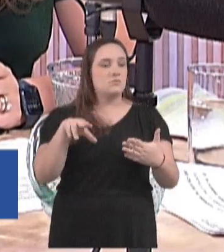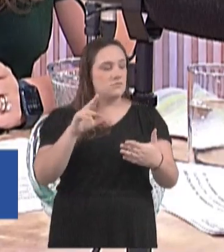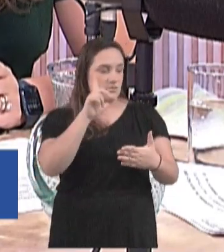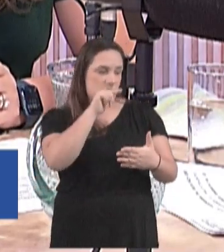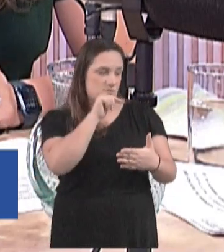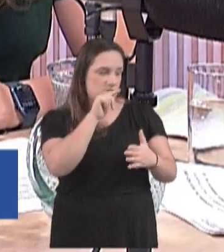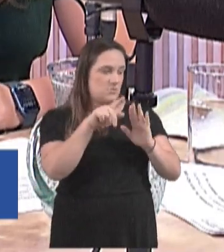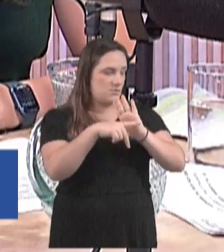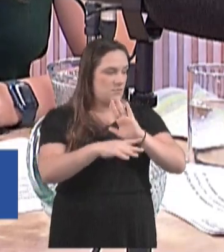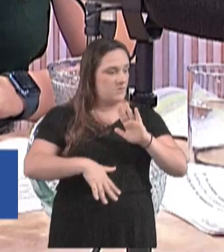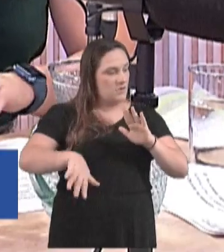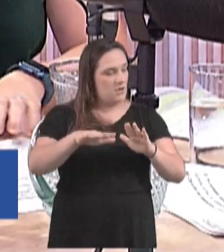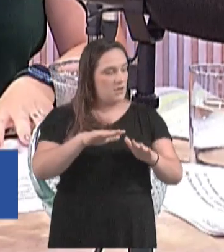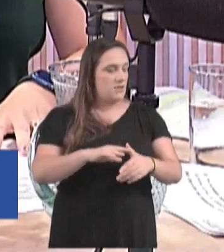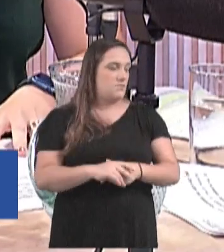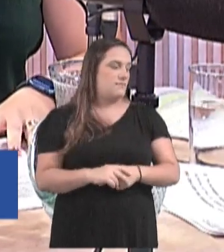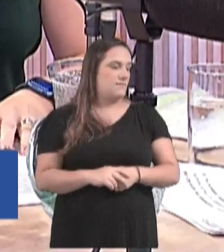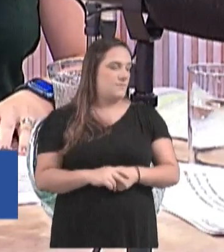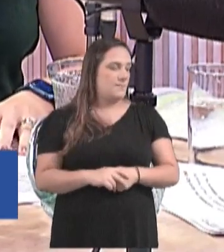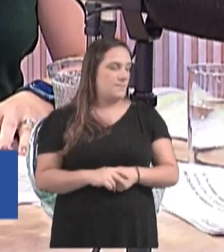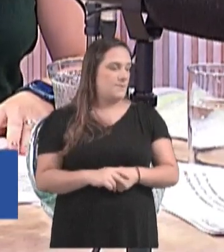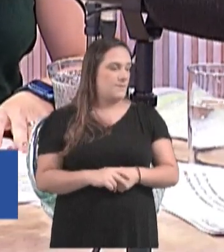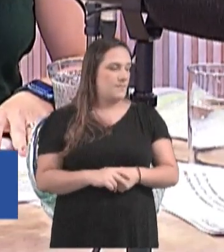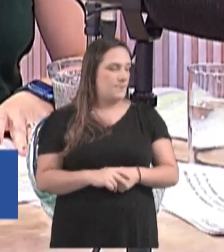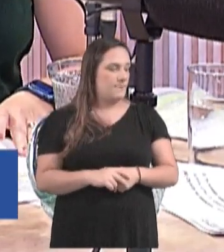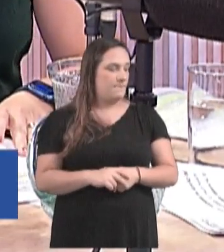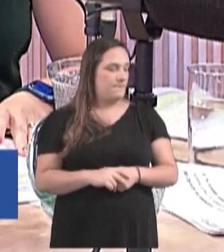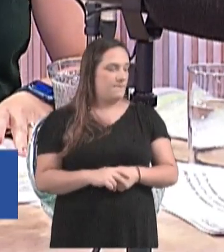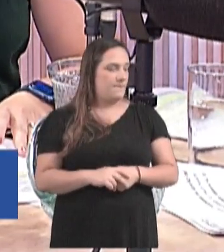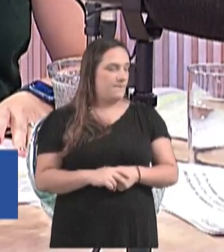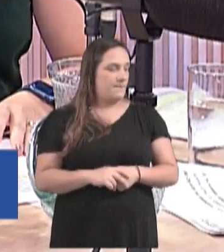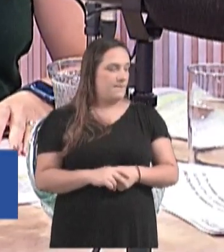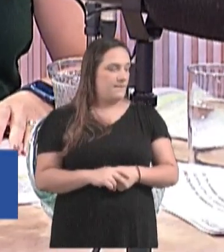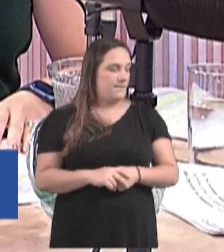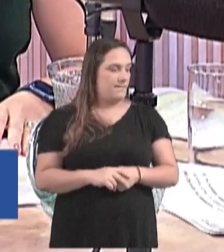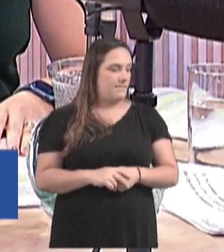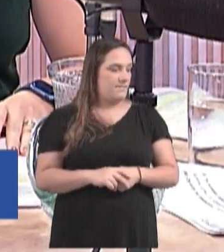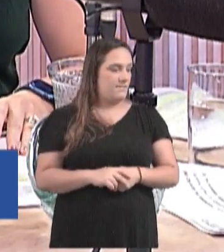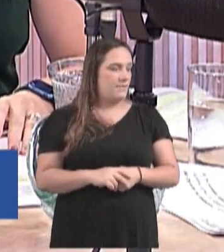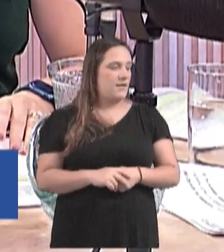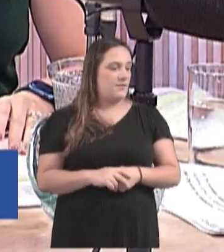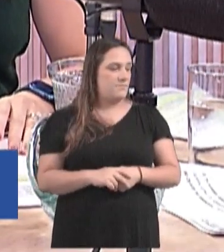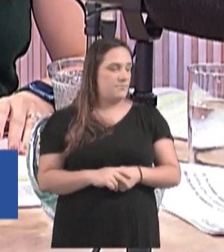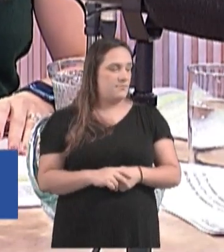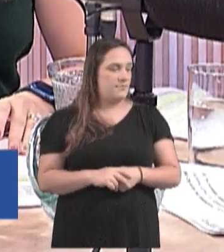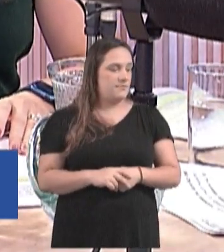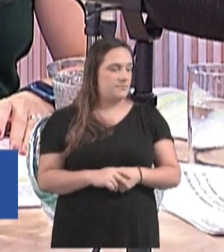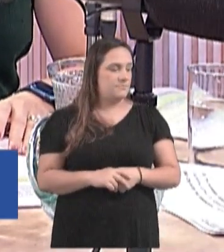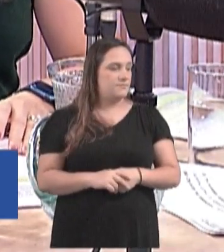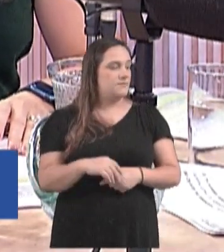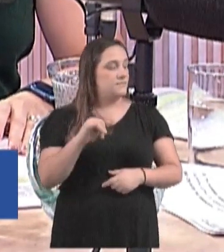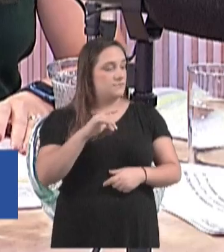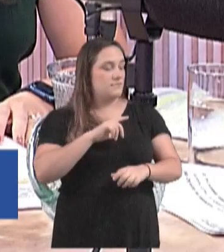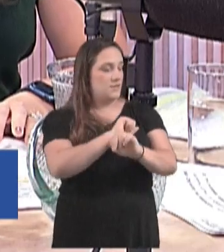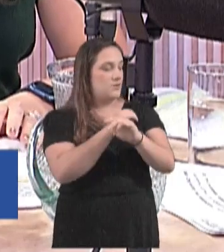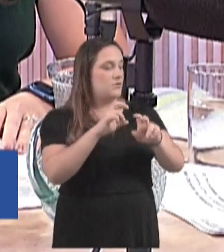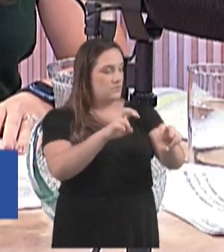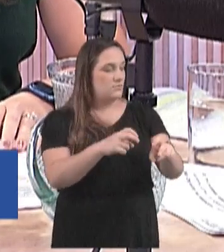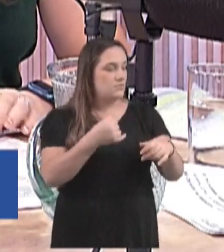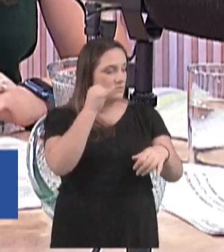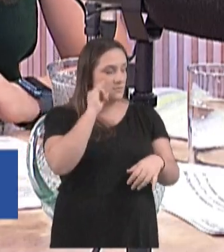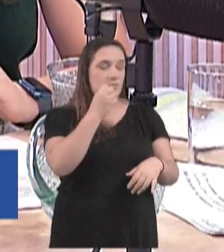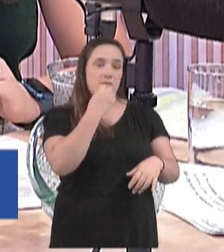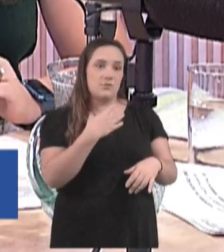água no seu meio produtivo, ou seja, você sem água você não consegue ter uma agricultura eficiente, você não consegue